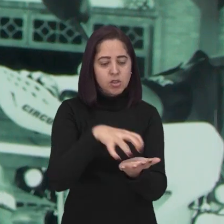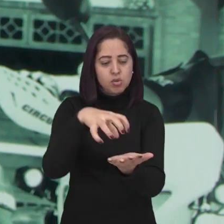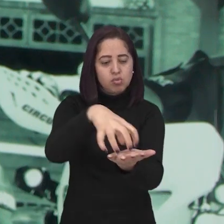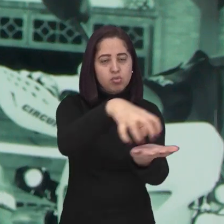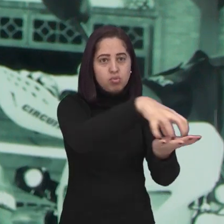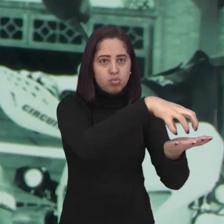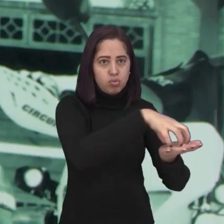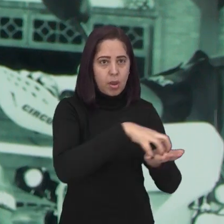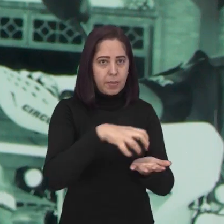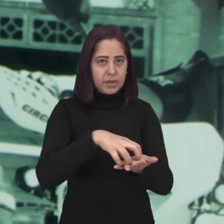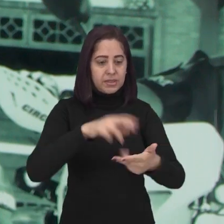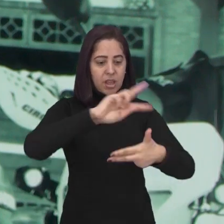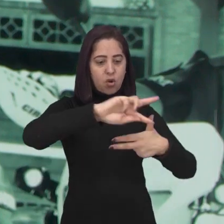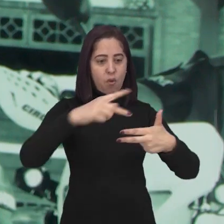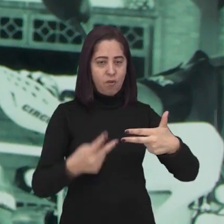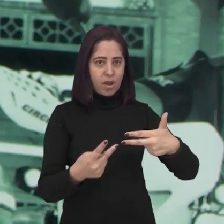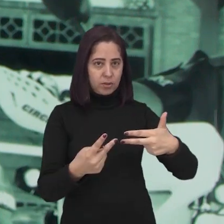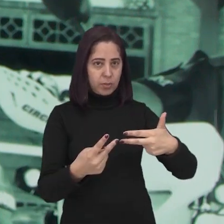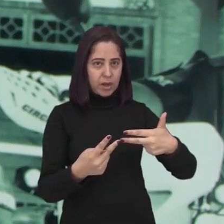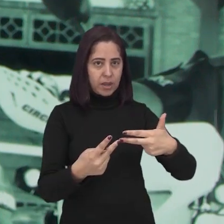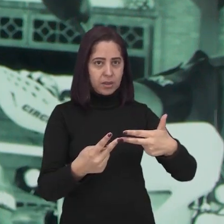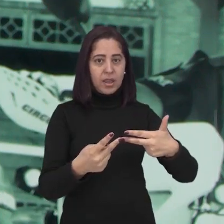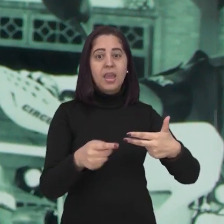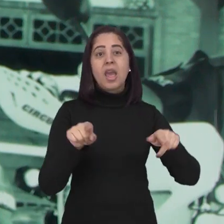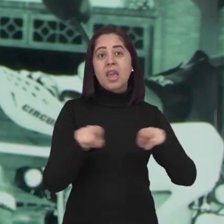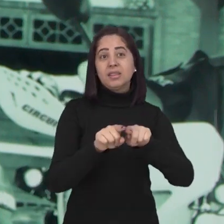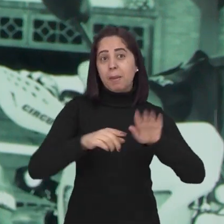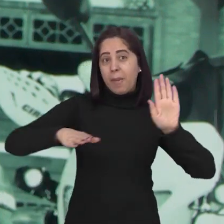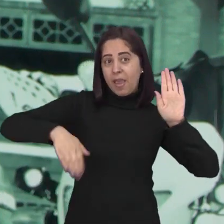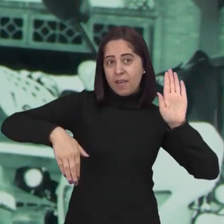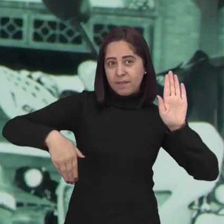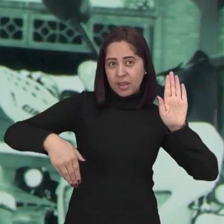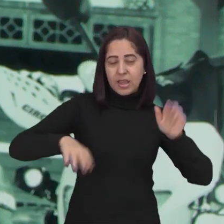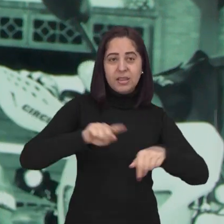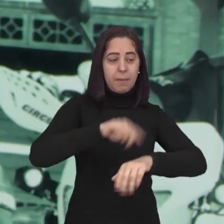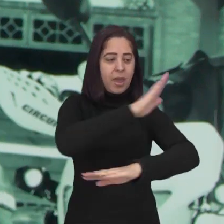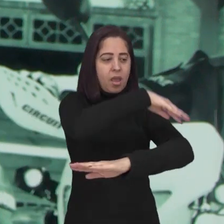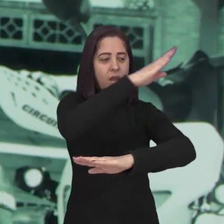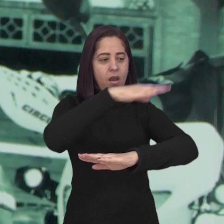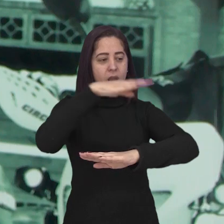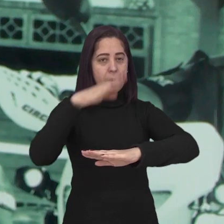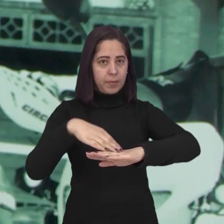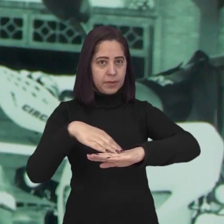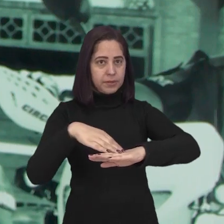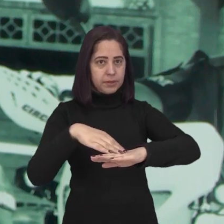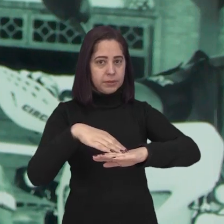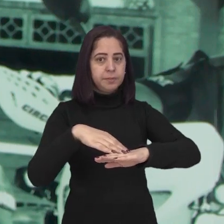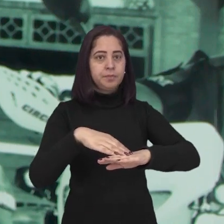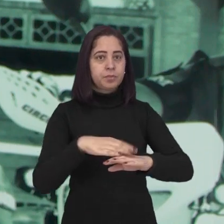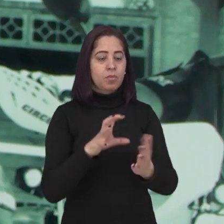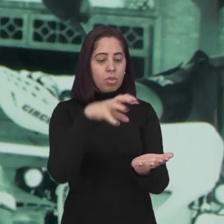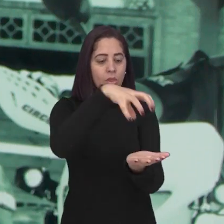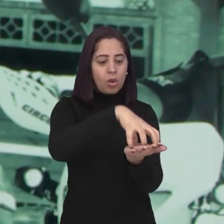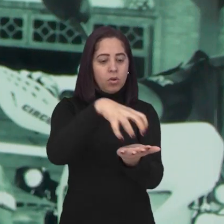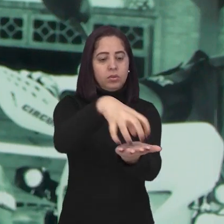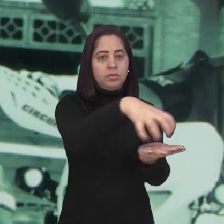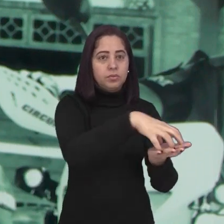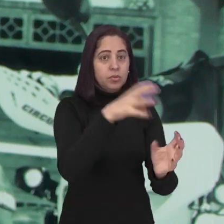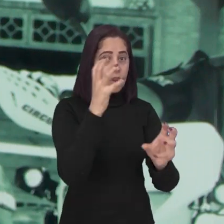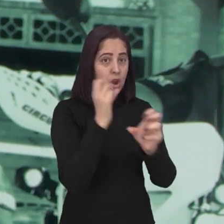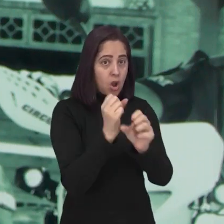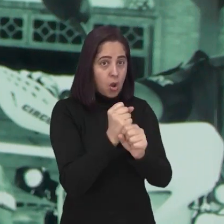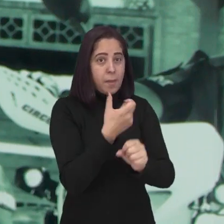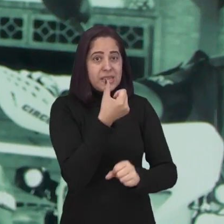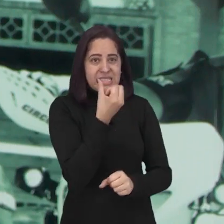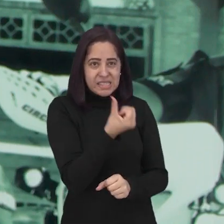territoriais distribuídos em todo o nosso Vale do Paraíba, Vale Histórico, Litoral Norte e Serra da Mantiqueira. Além dos 6 batalhões